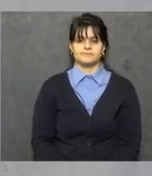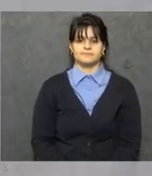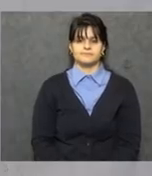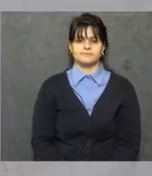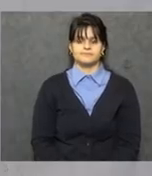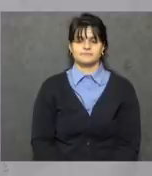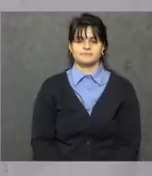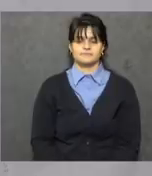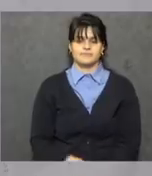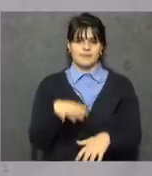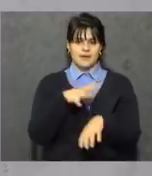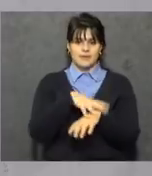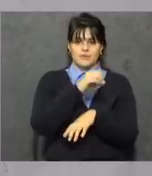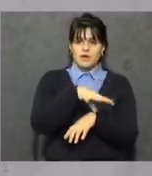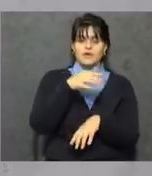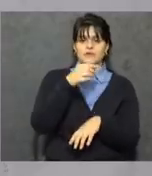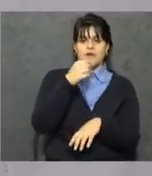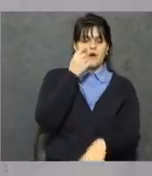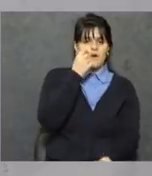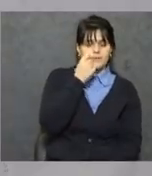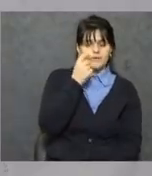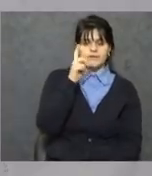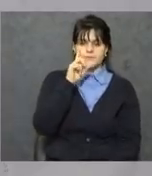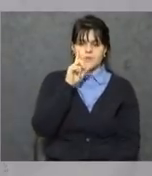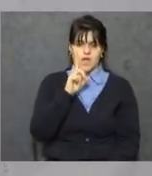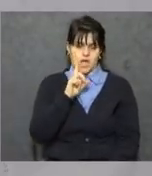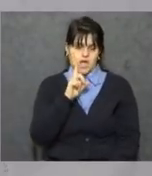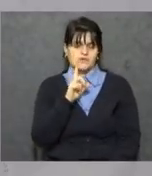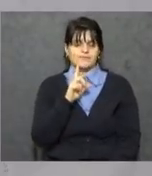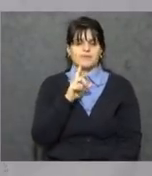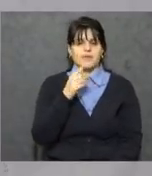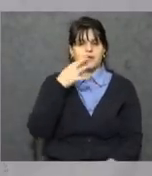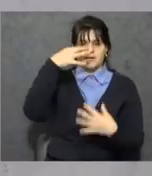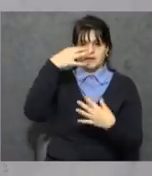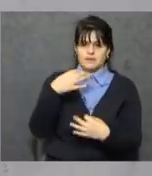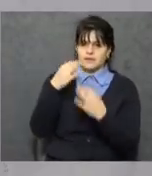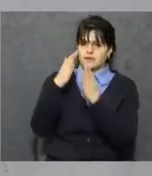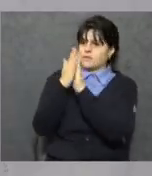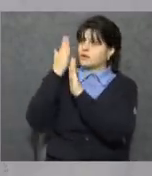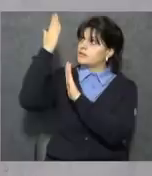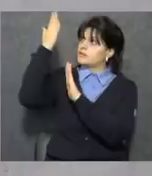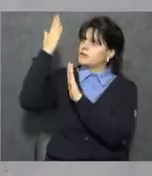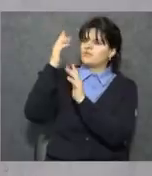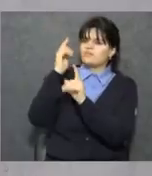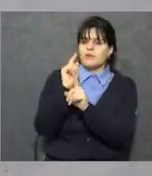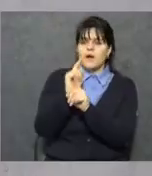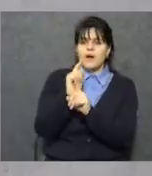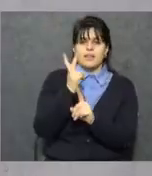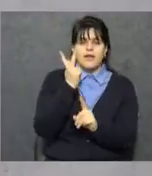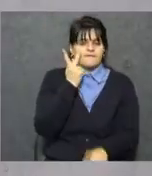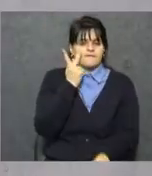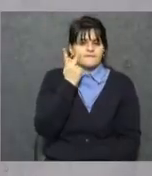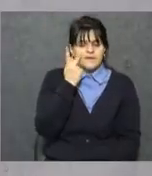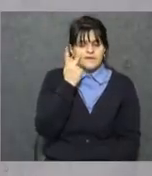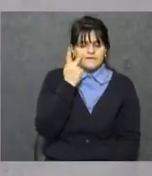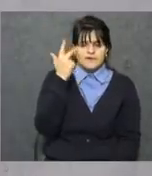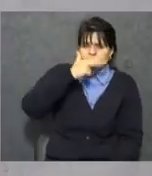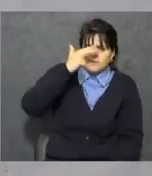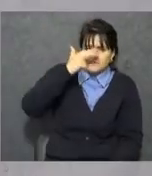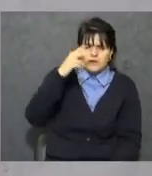auxílio. Pelos homens e mulheres que creem em Deus, para que não deem escândalo a ninguém com o seu modo de